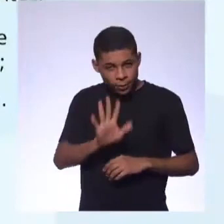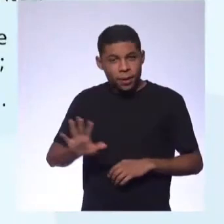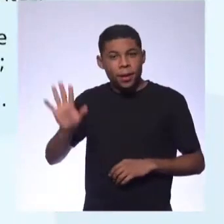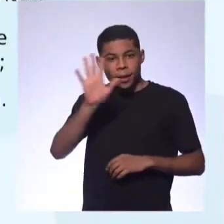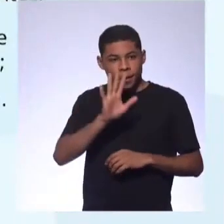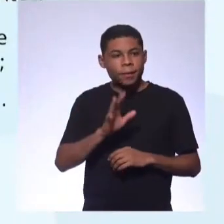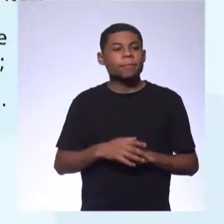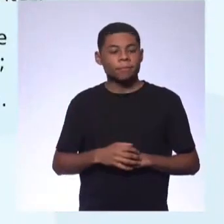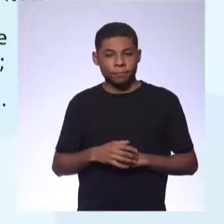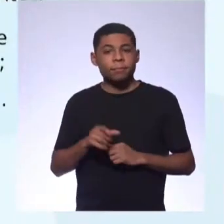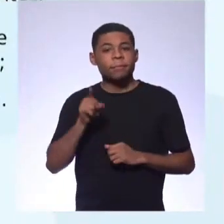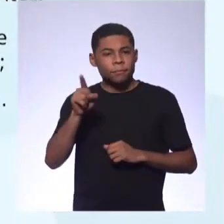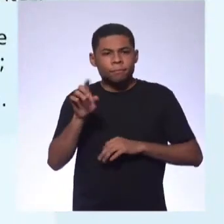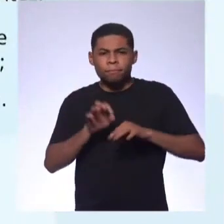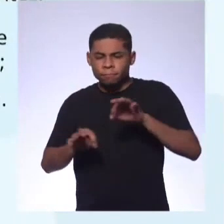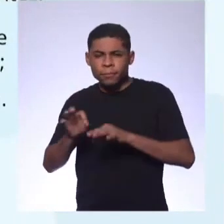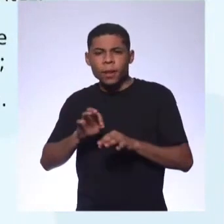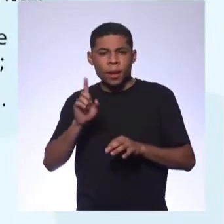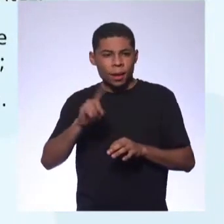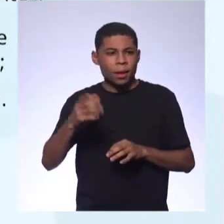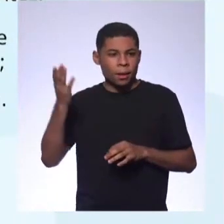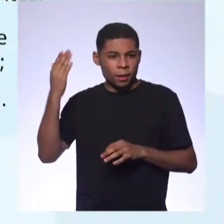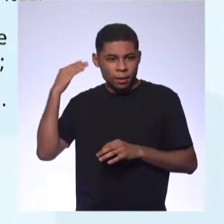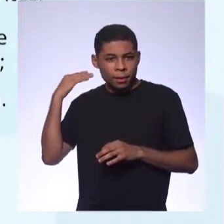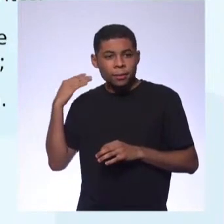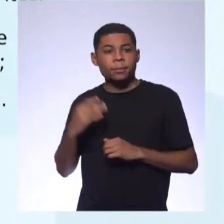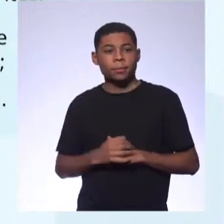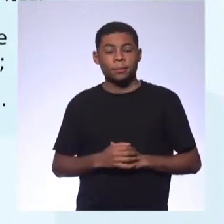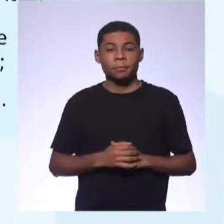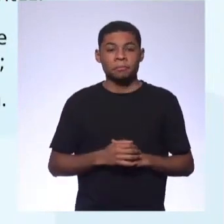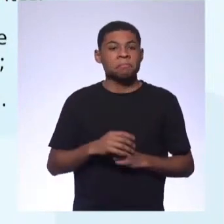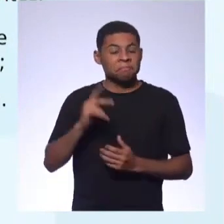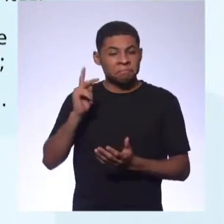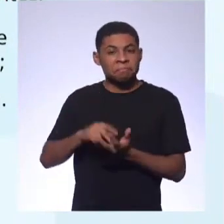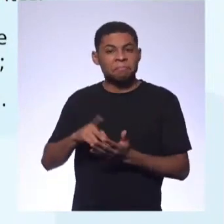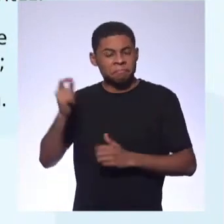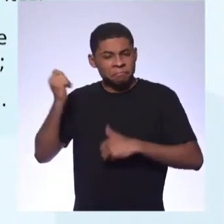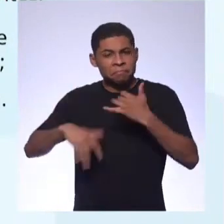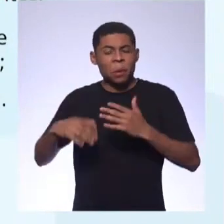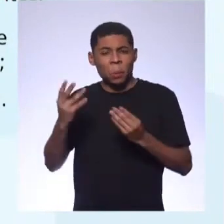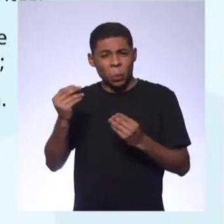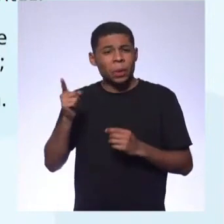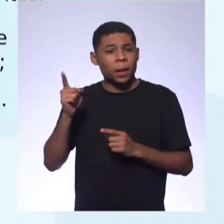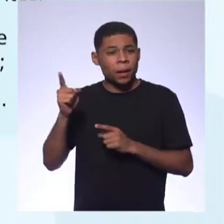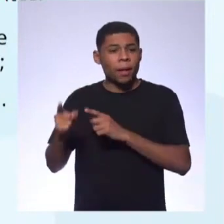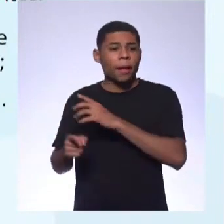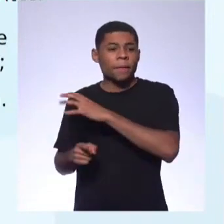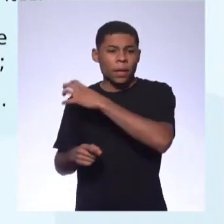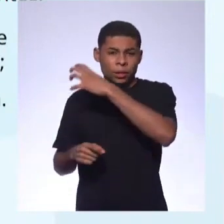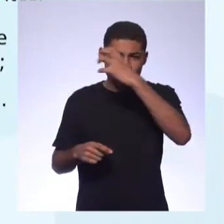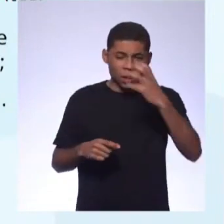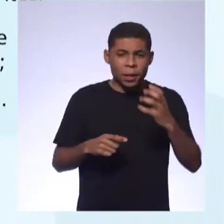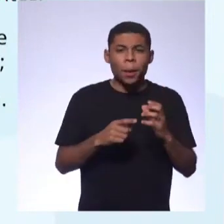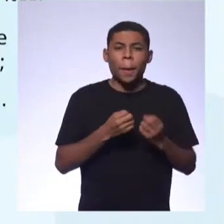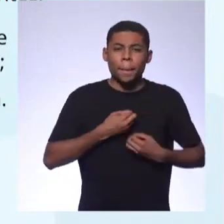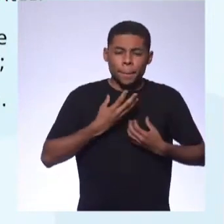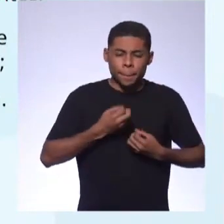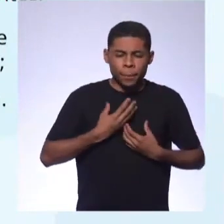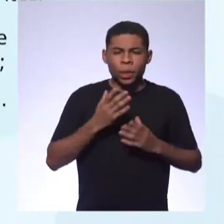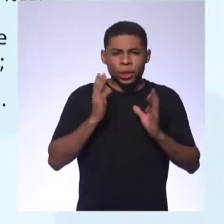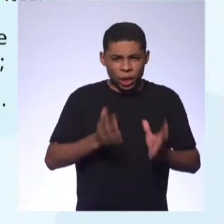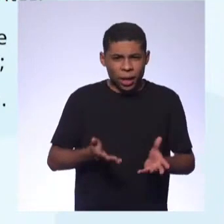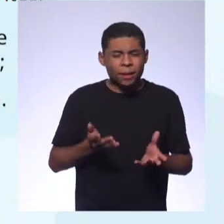diplomata, sua obra, né, vai da tendência surrealista, então ele vai meio que viajando até a poesia popular, um